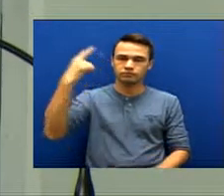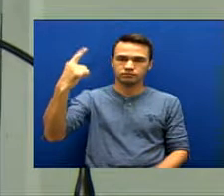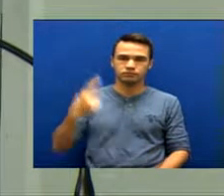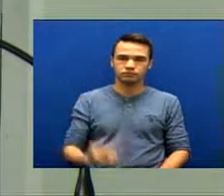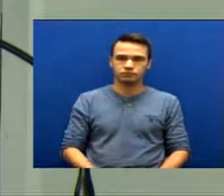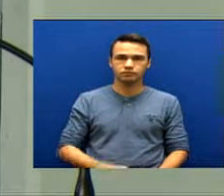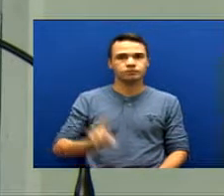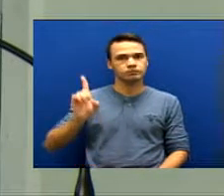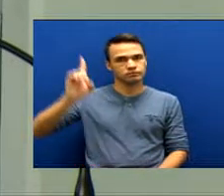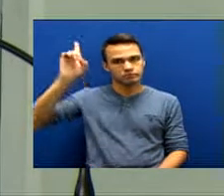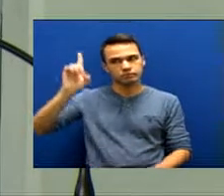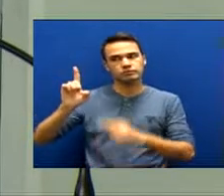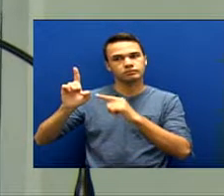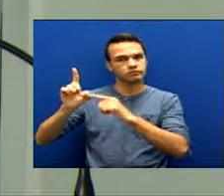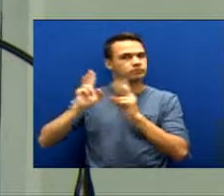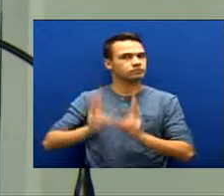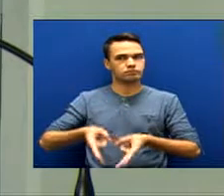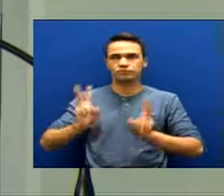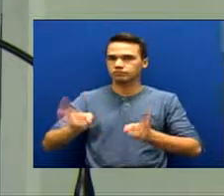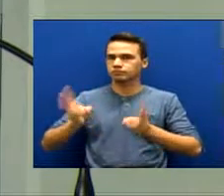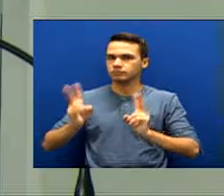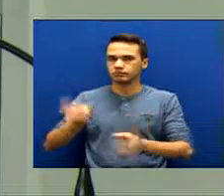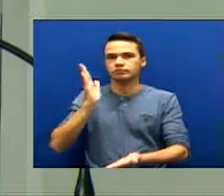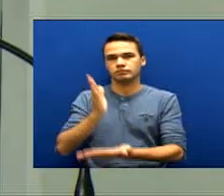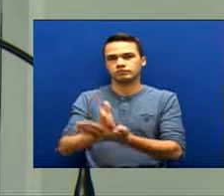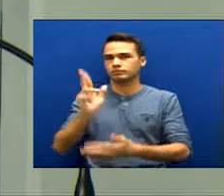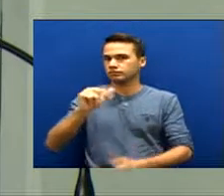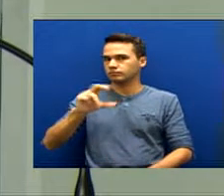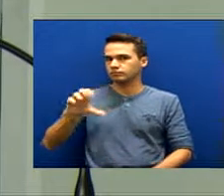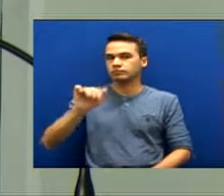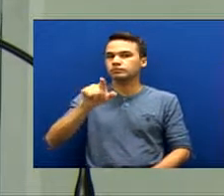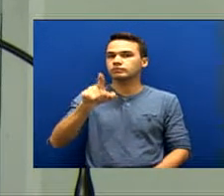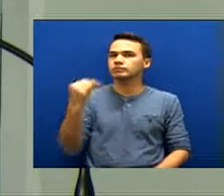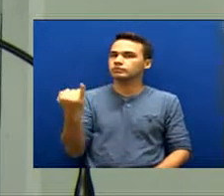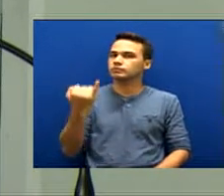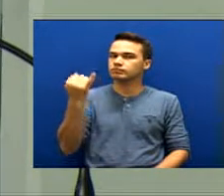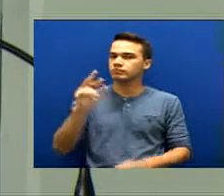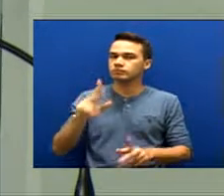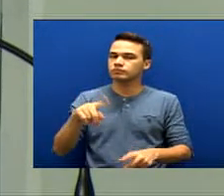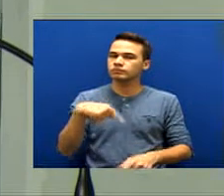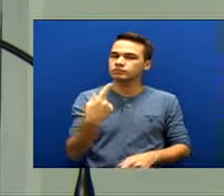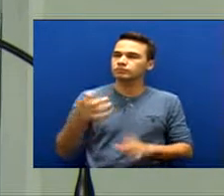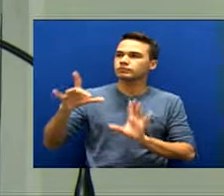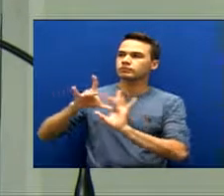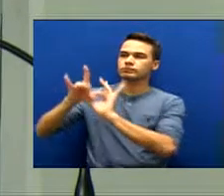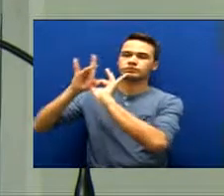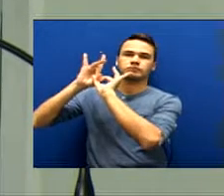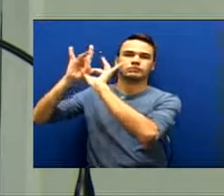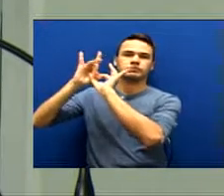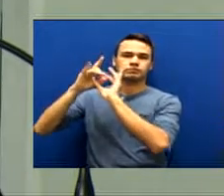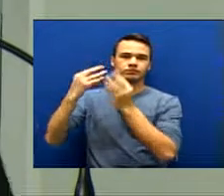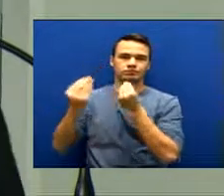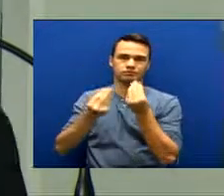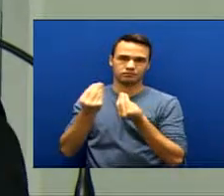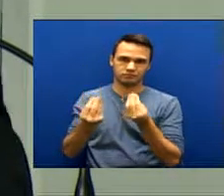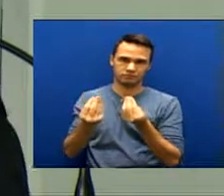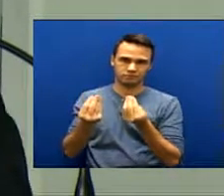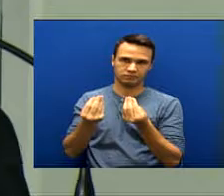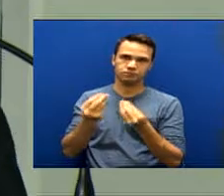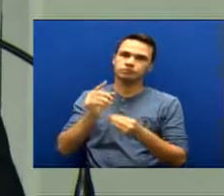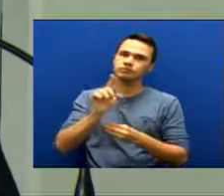Aquele colo era o colo que trazia segurança. Aquele colo poderia destruir tudo em volta, mas ele sabia que